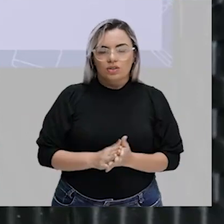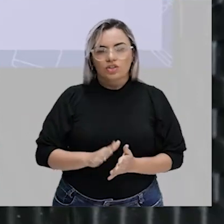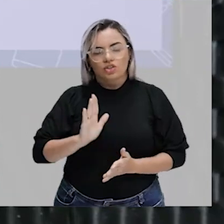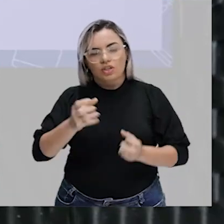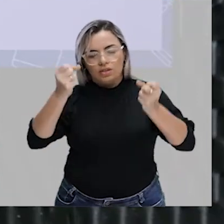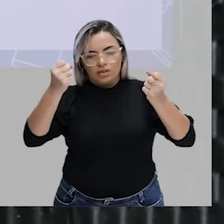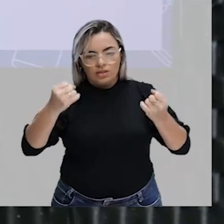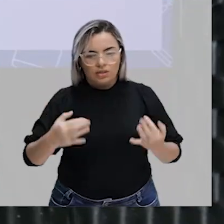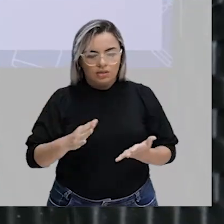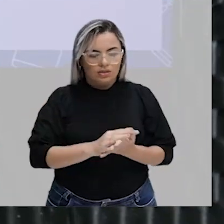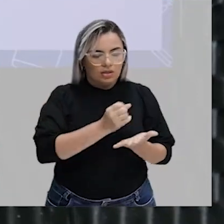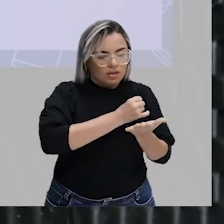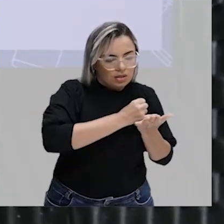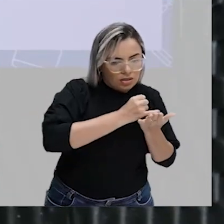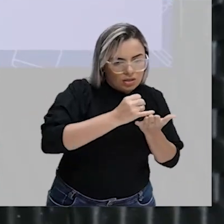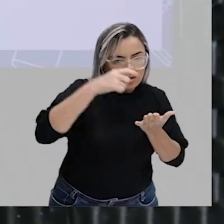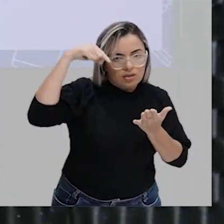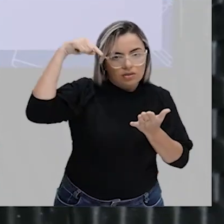sofreu um processo de